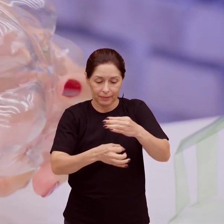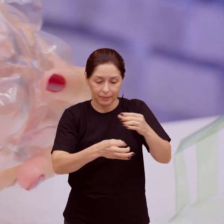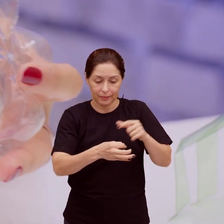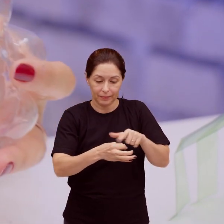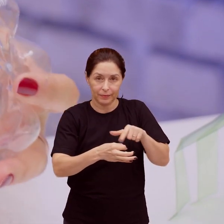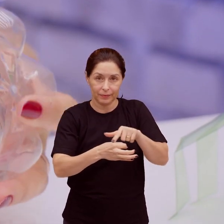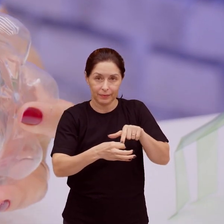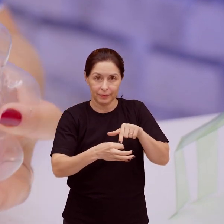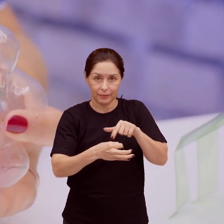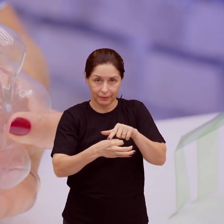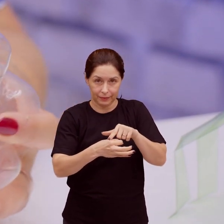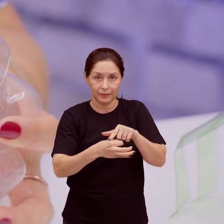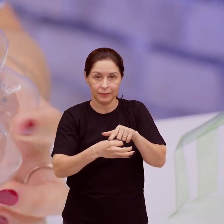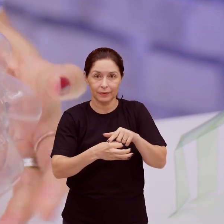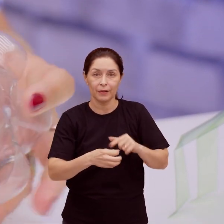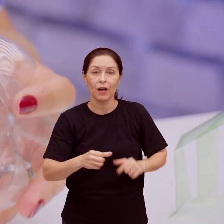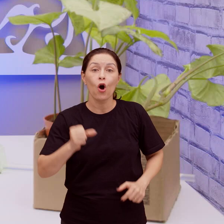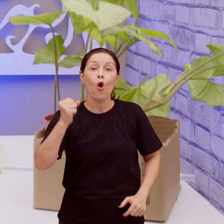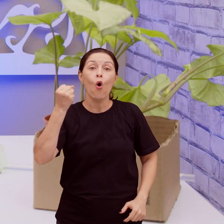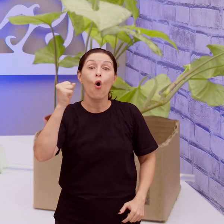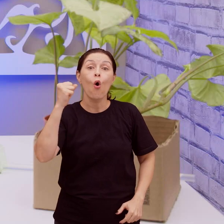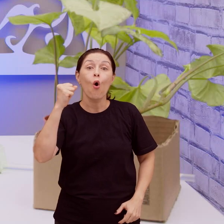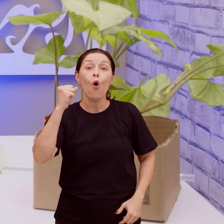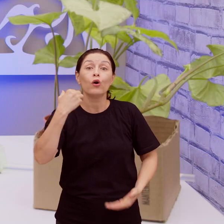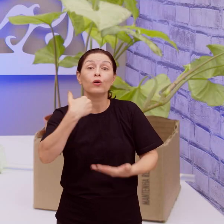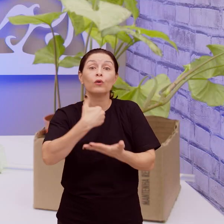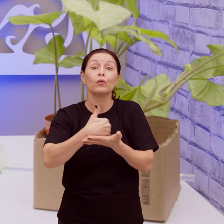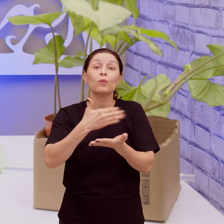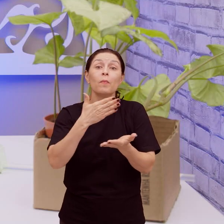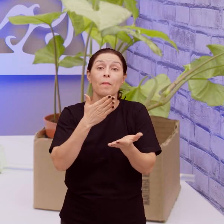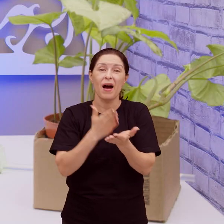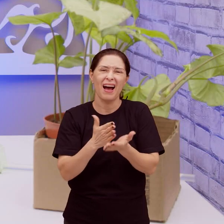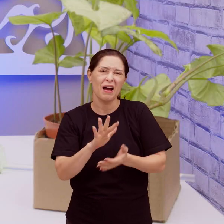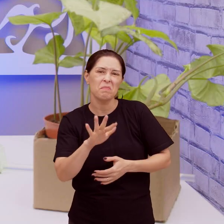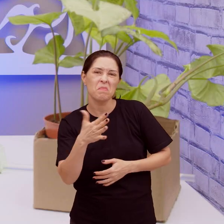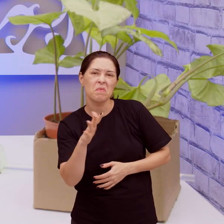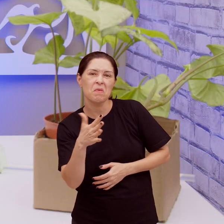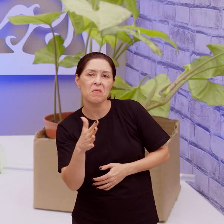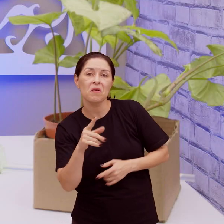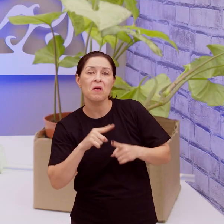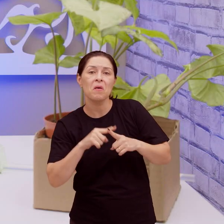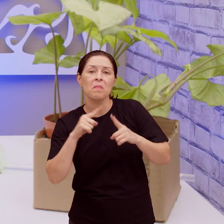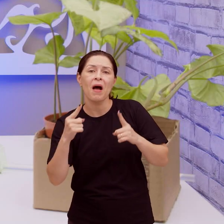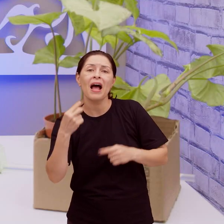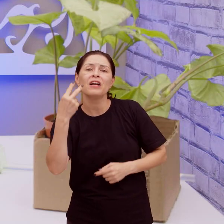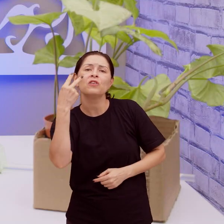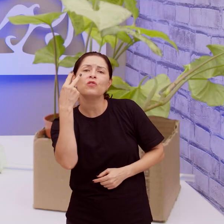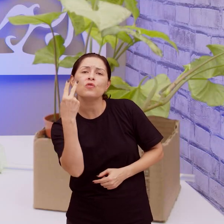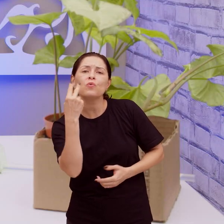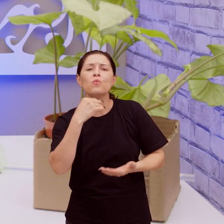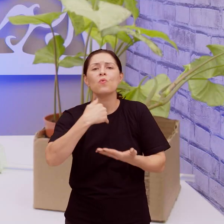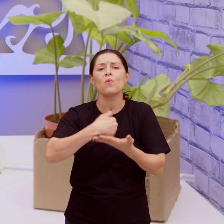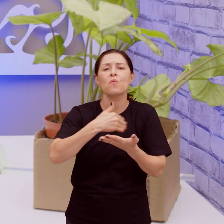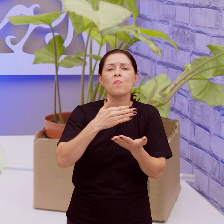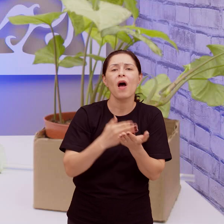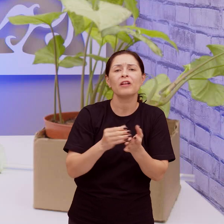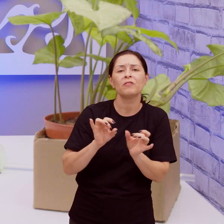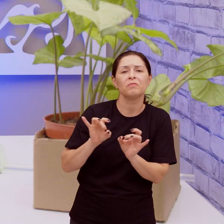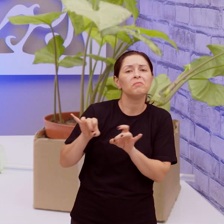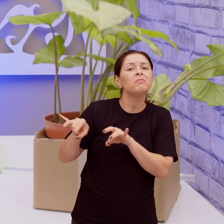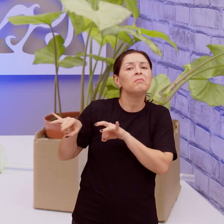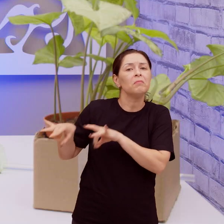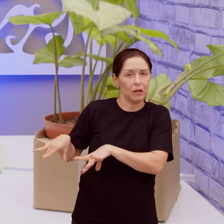Elas serão 8 partes, mas eu vou desprezar 2 partes. Vocês vão